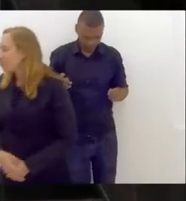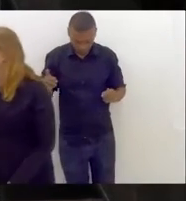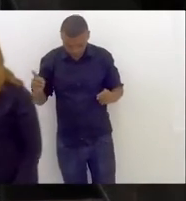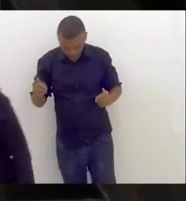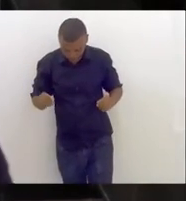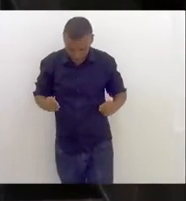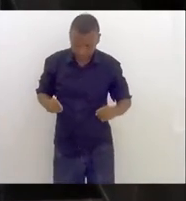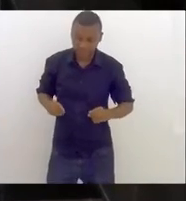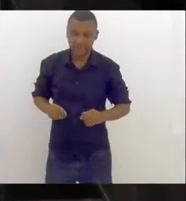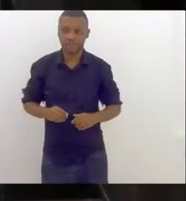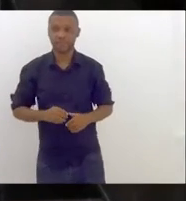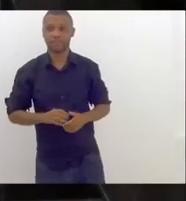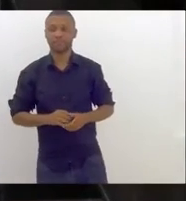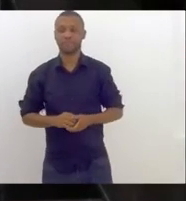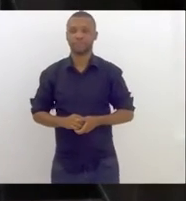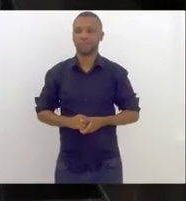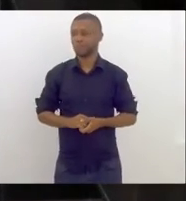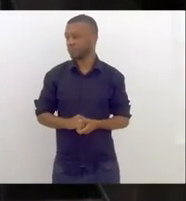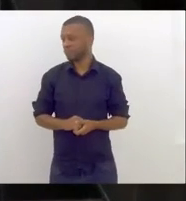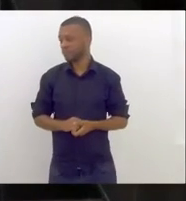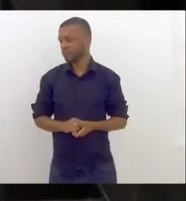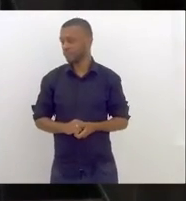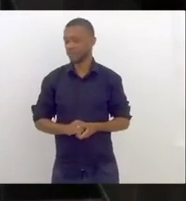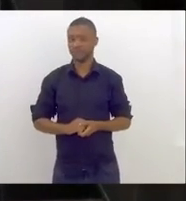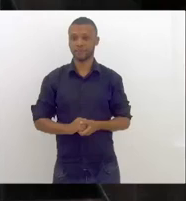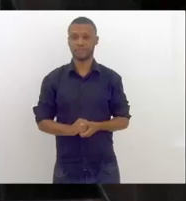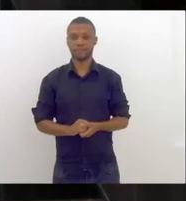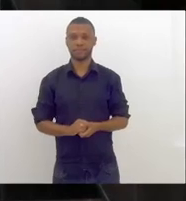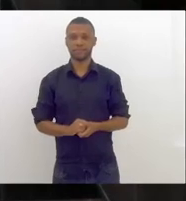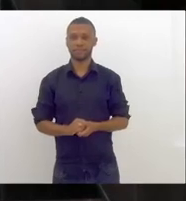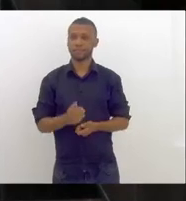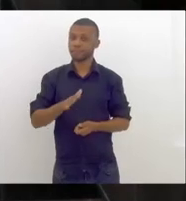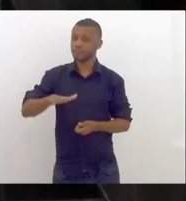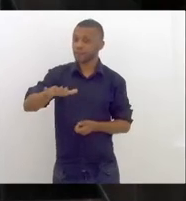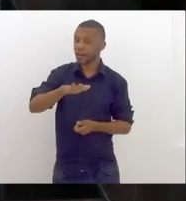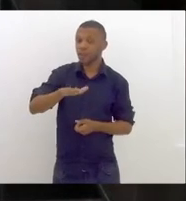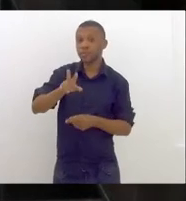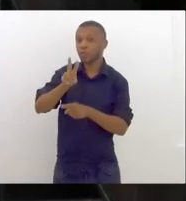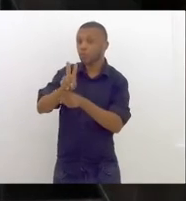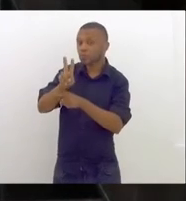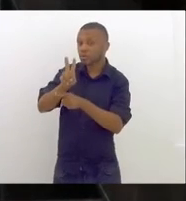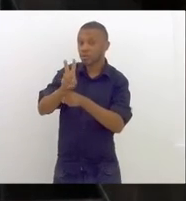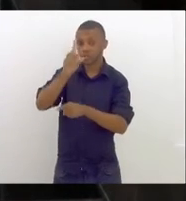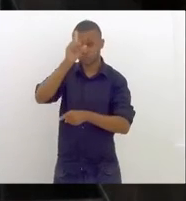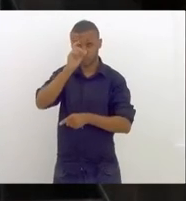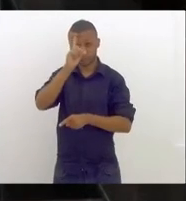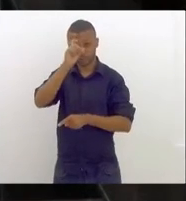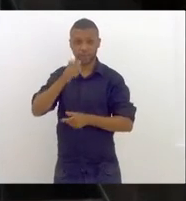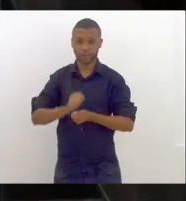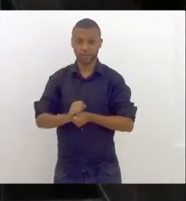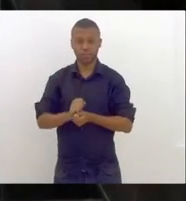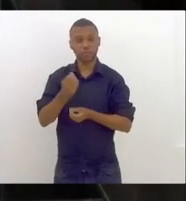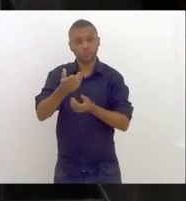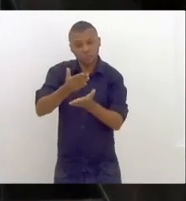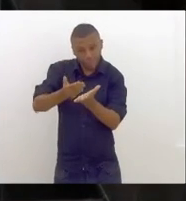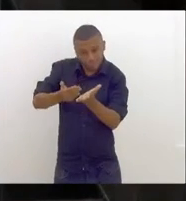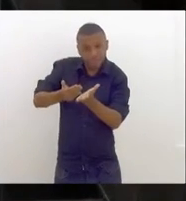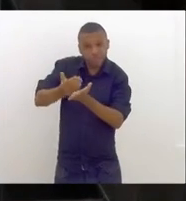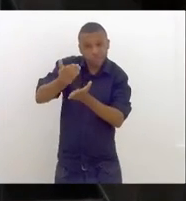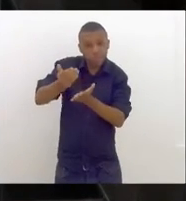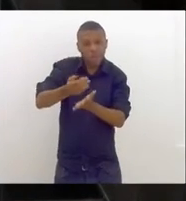isso que apenas era preciso seguir os protocolos de funcionamento das áreas de cuidar de intensivo do hospital Como eu disse de início eu não quero